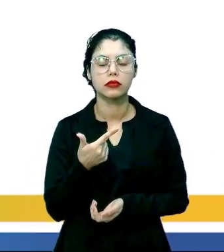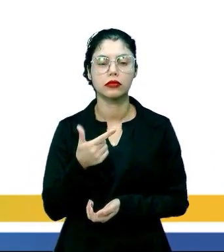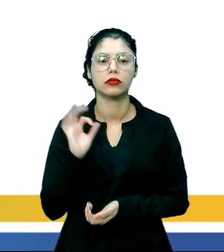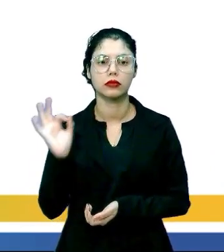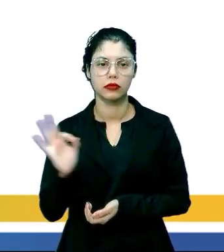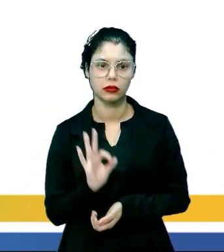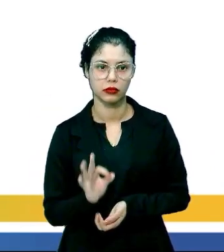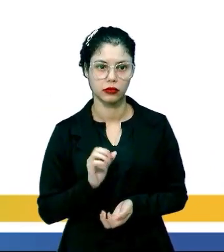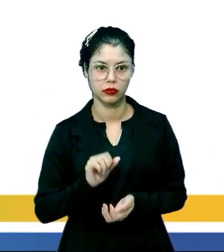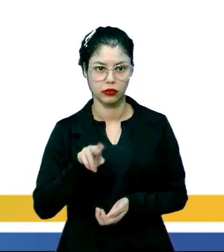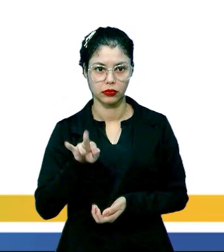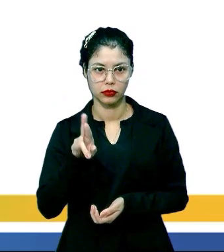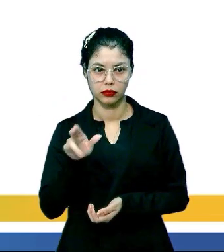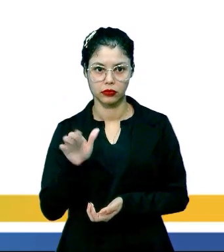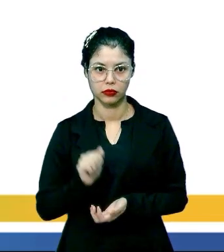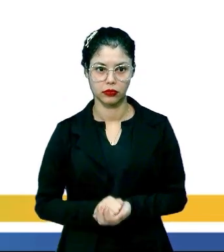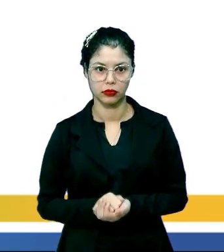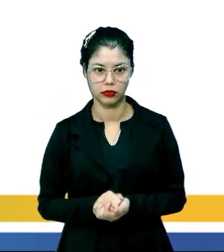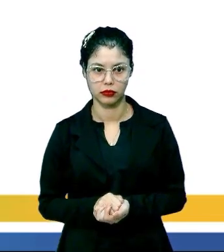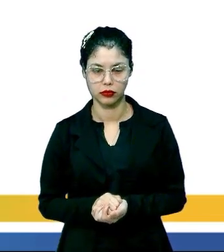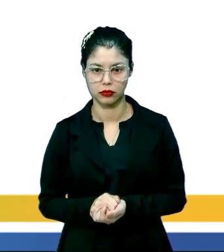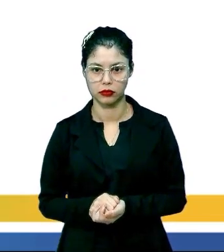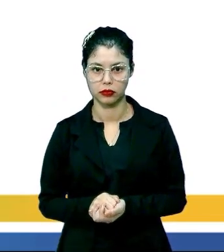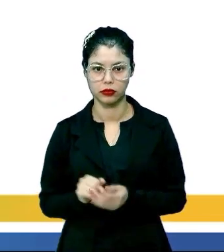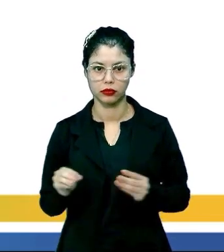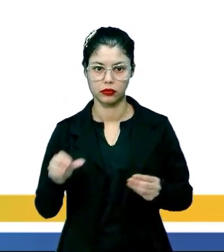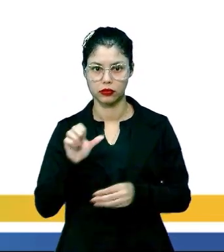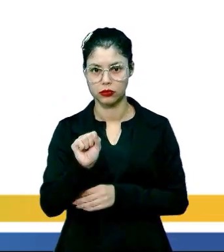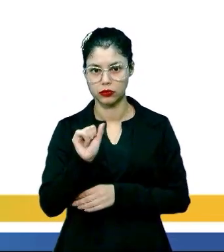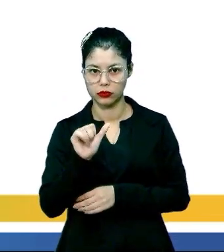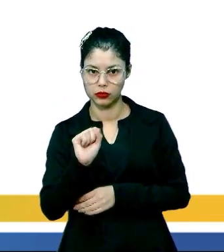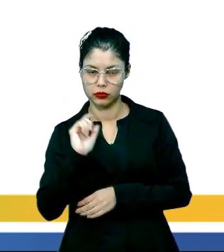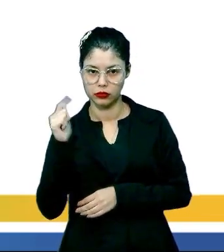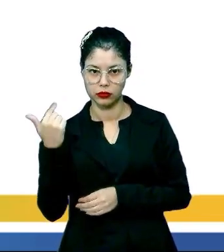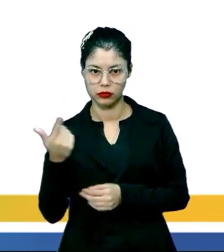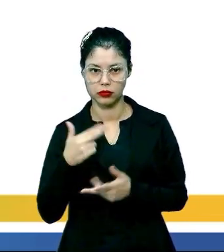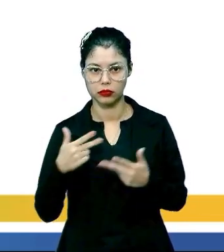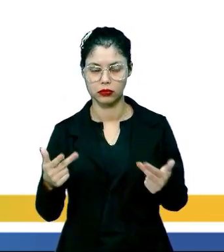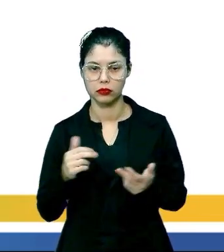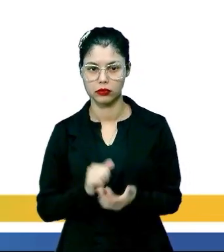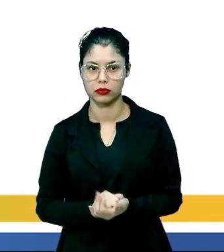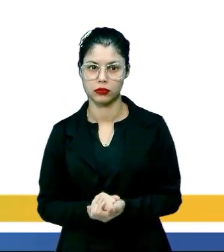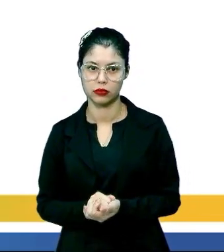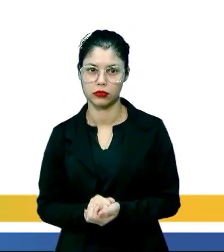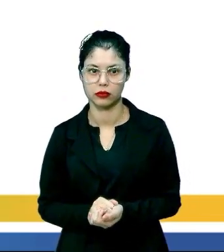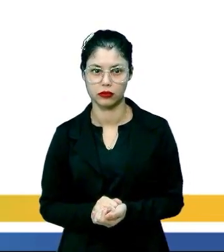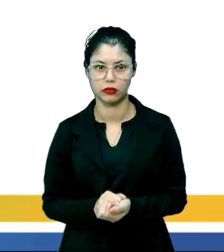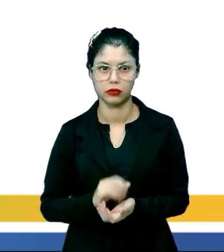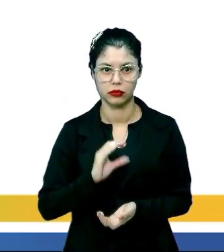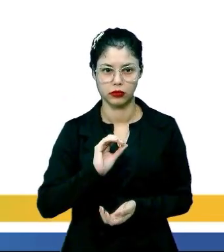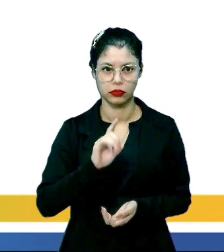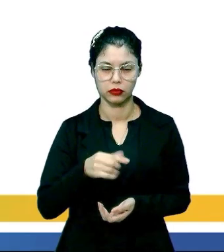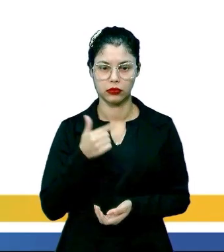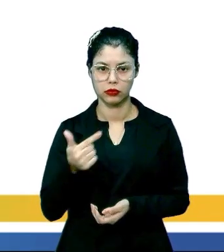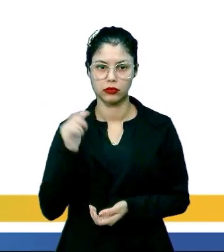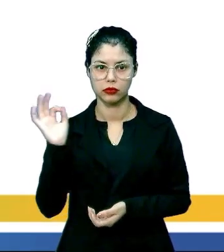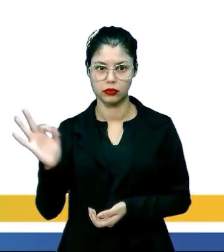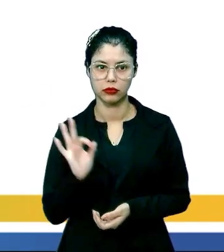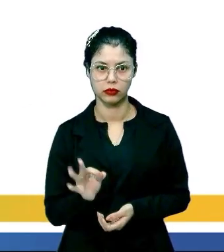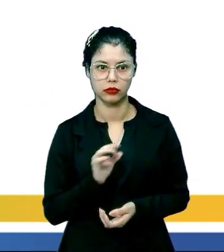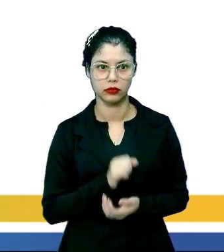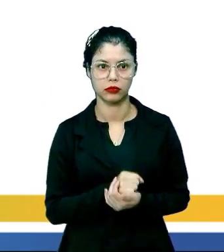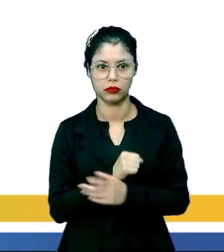ureia, 2,8% de sais dissolvidos e outros íons, e temos aí 0,2%